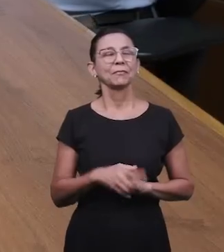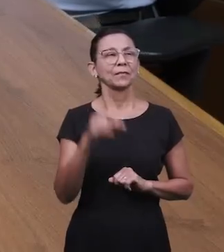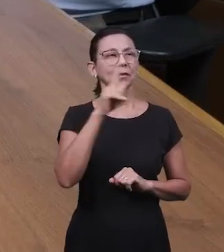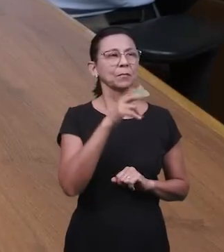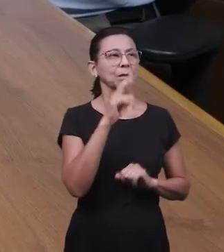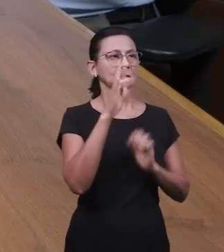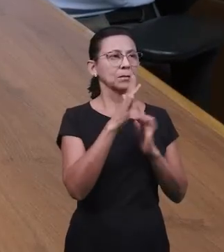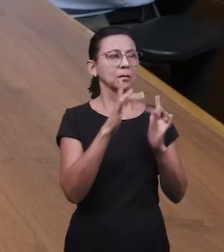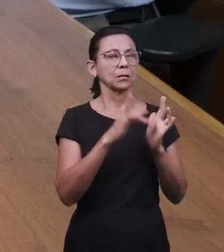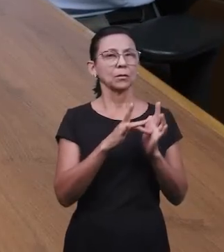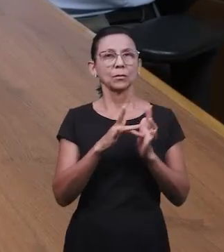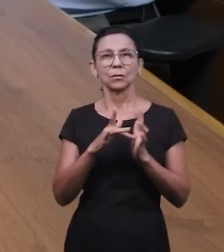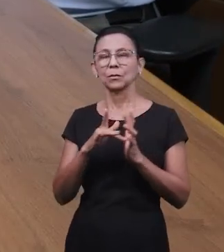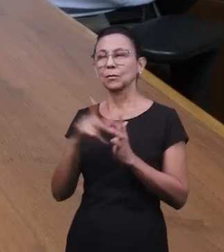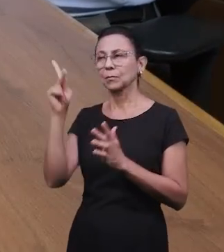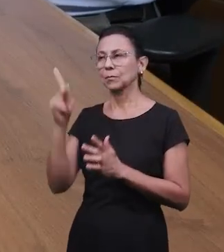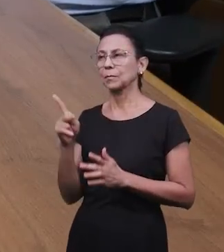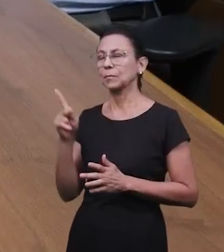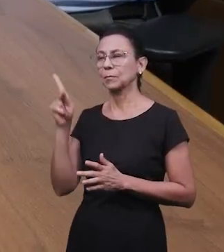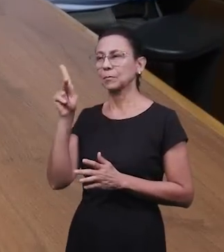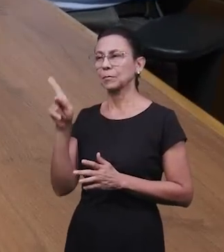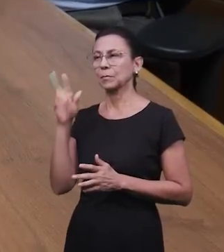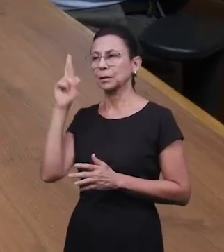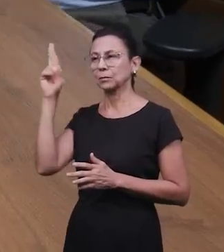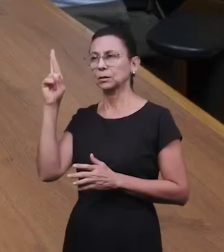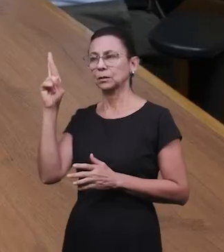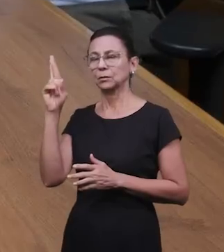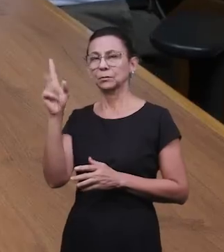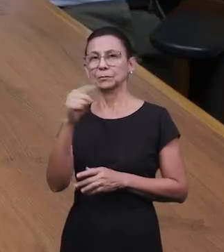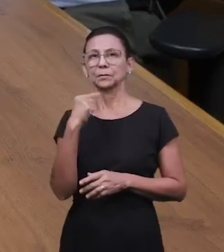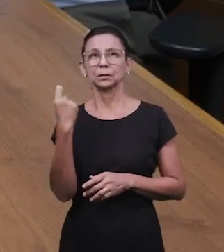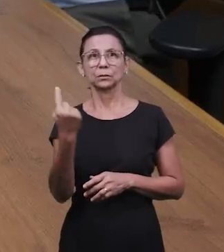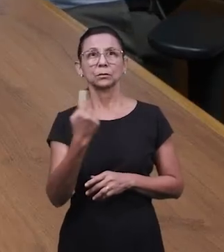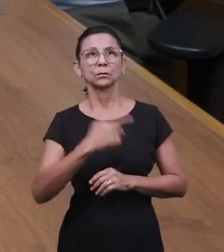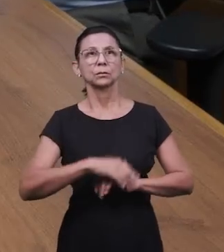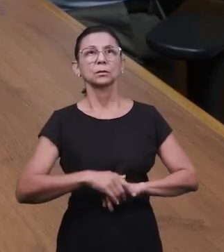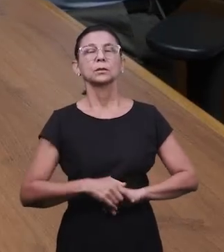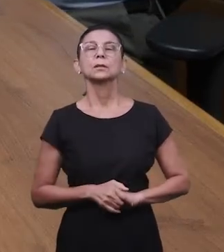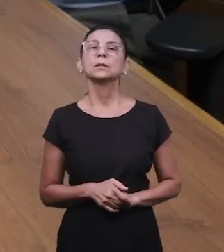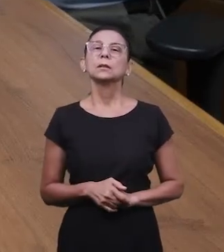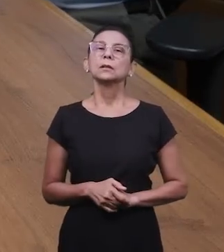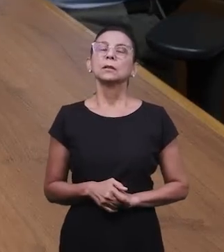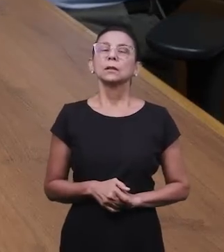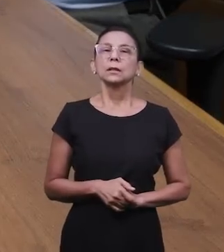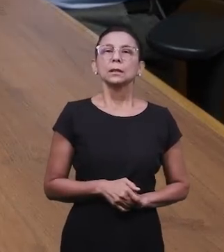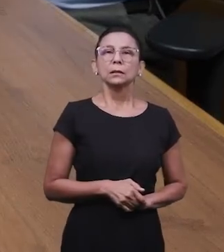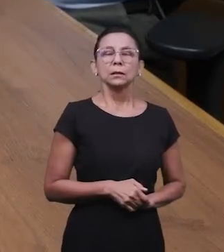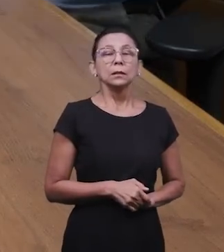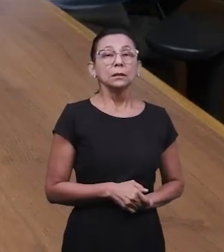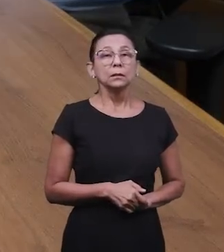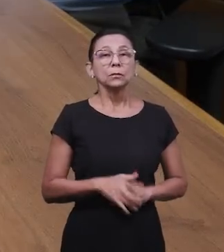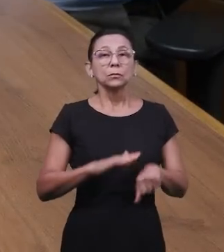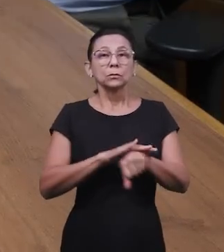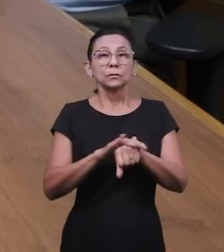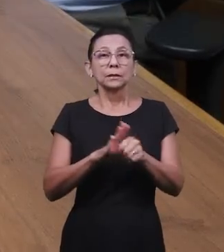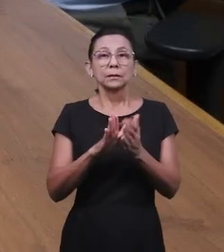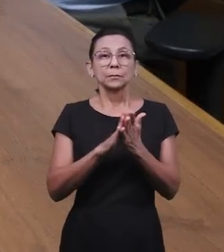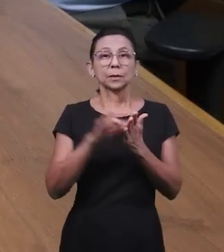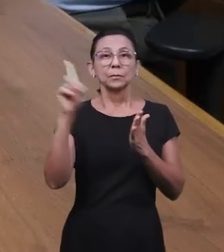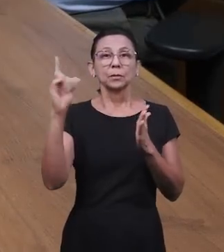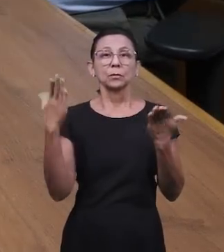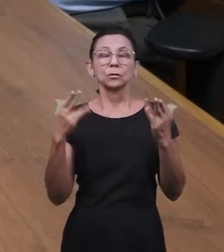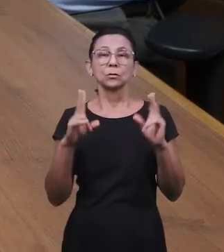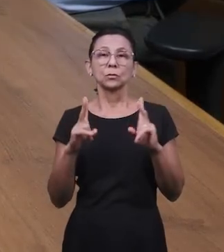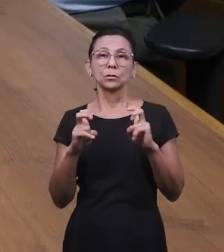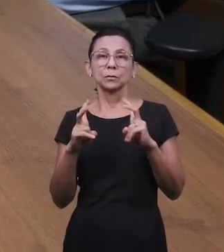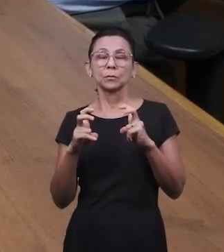bem-vindo. Paz do Senhor a todos. Olha só, o tema que nós vamos abordar nesta sequência do Conversas Bíblicas